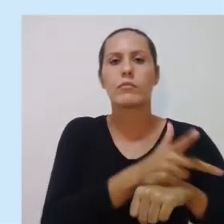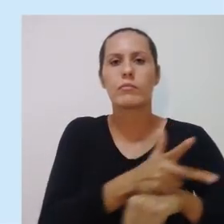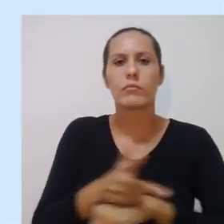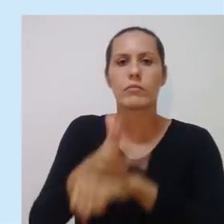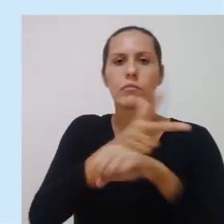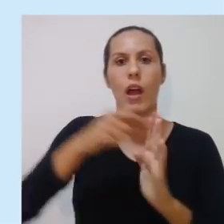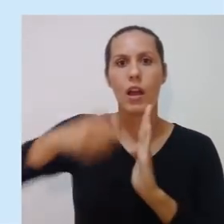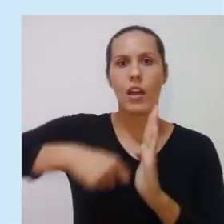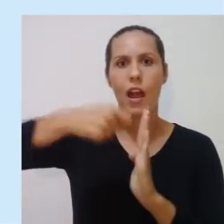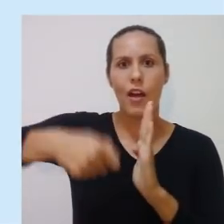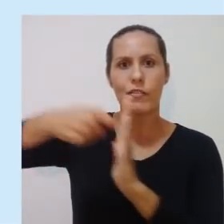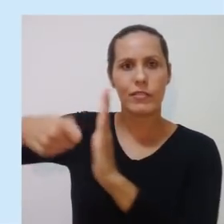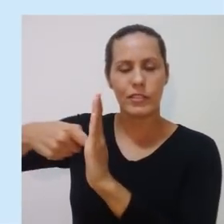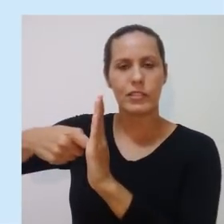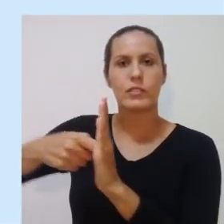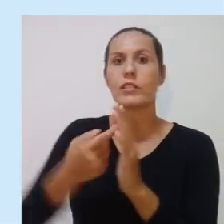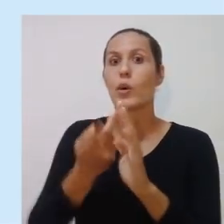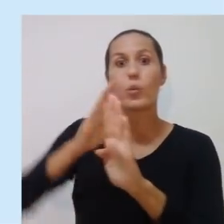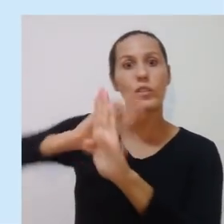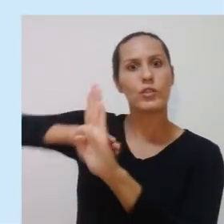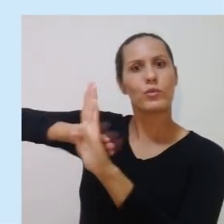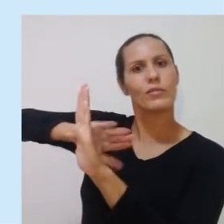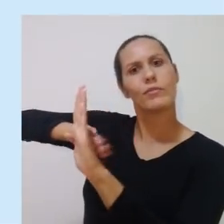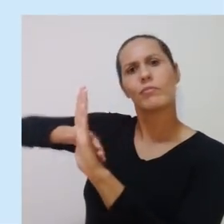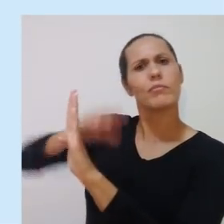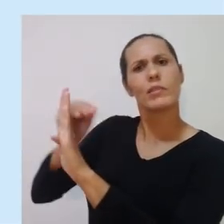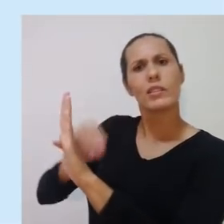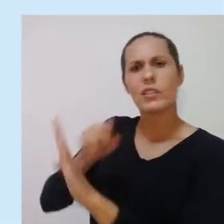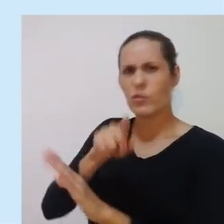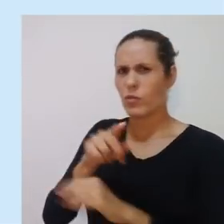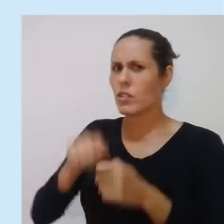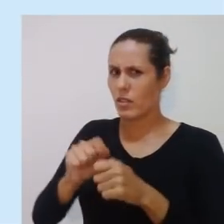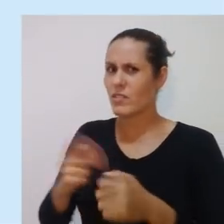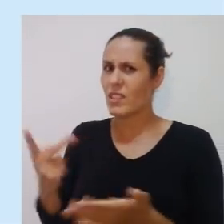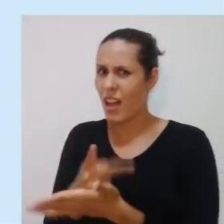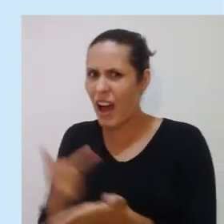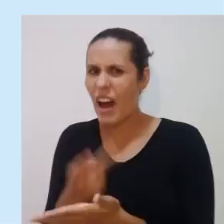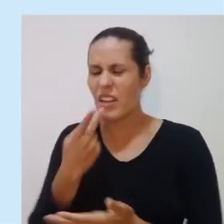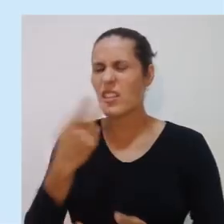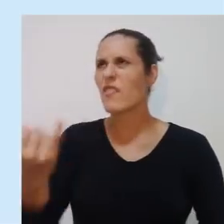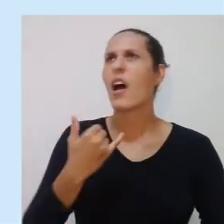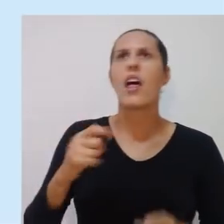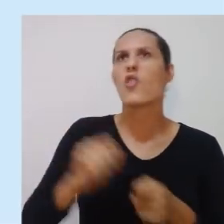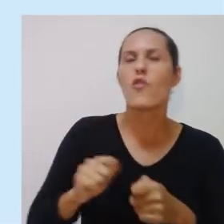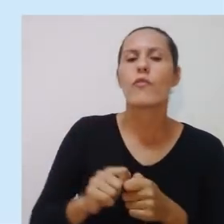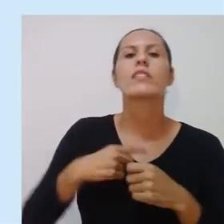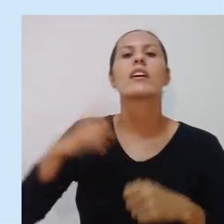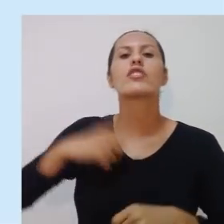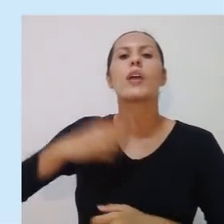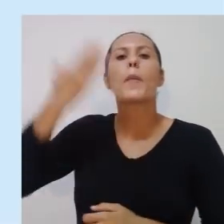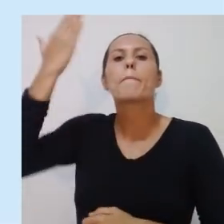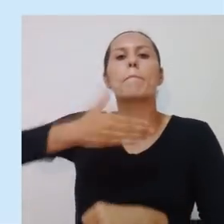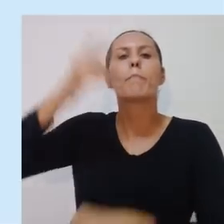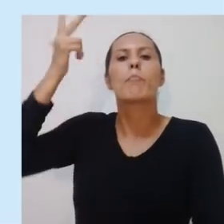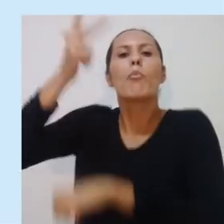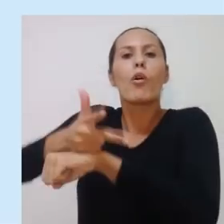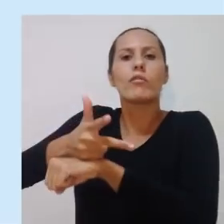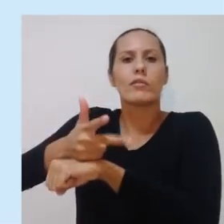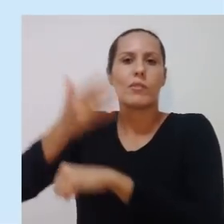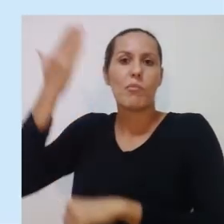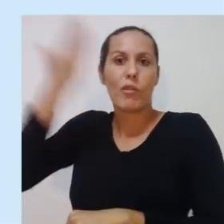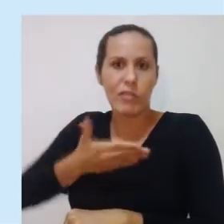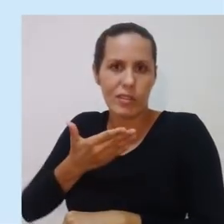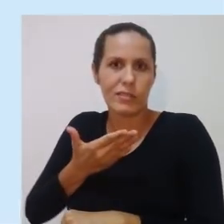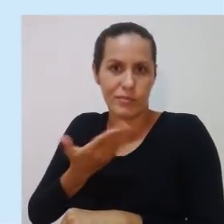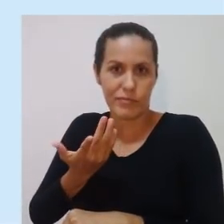estamos gravando as imagens. Tudo isso está implícito. Se você fizer algo errado e disser que não fez, temos as imagens